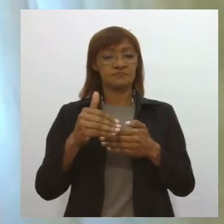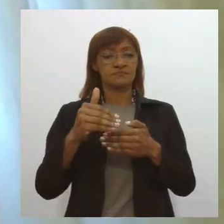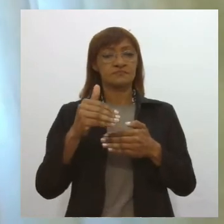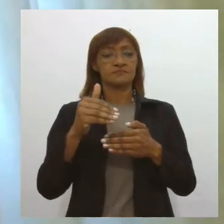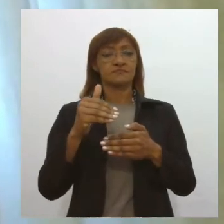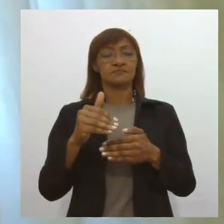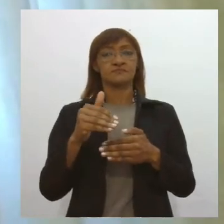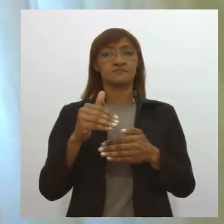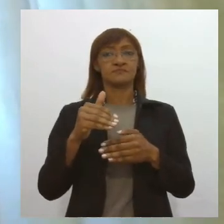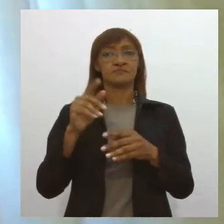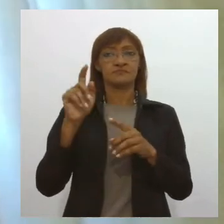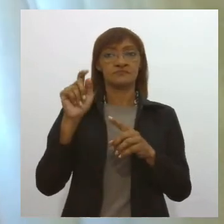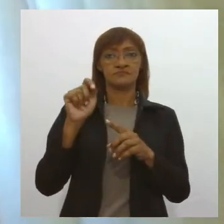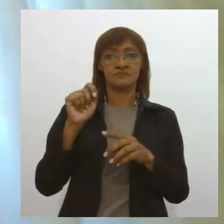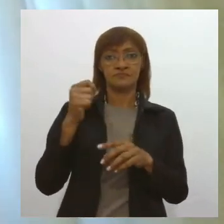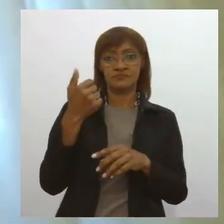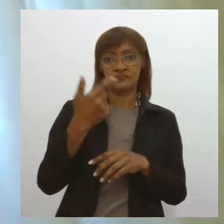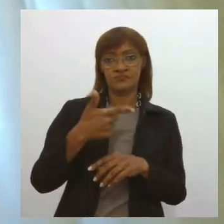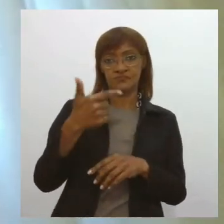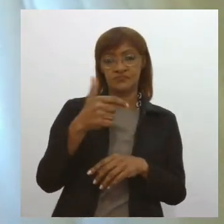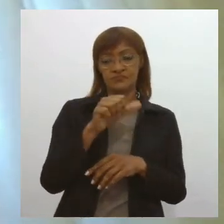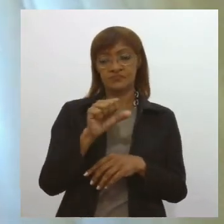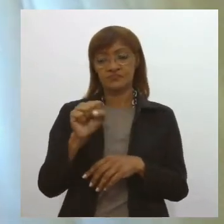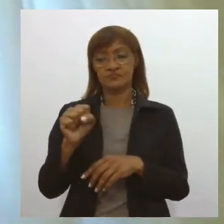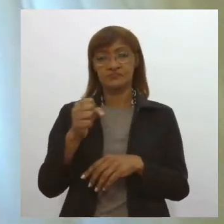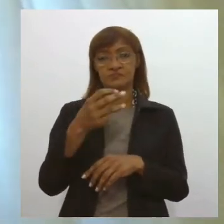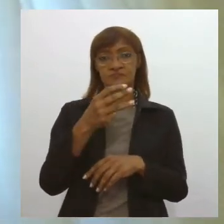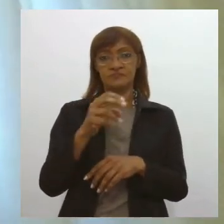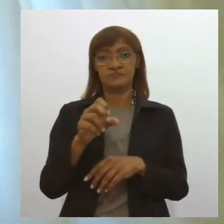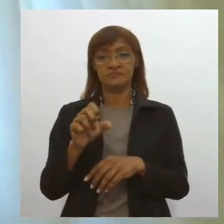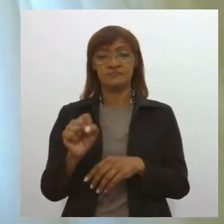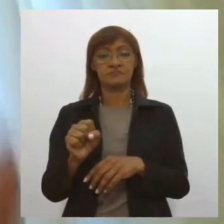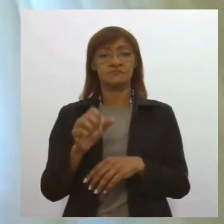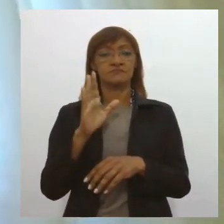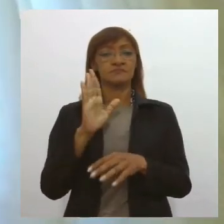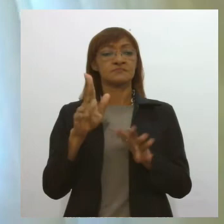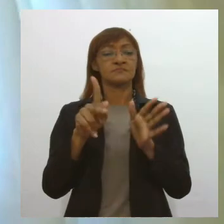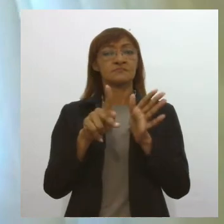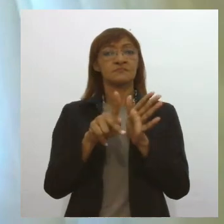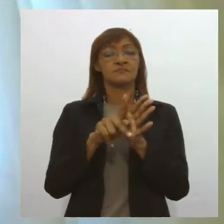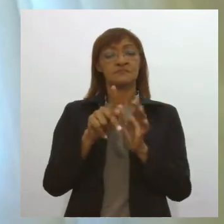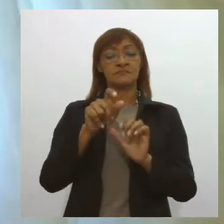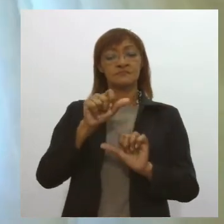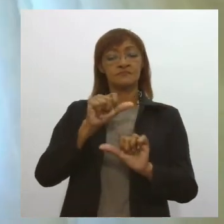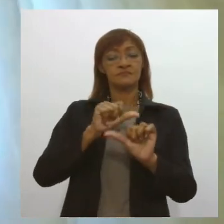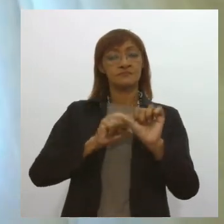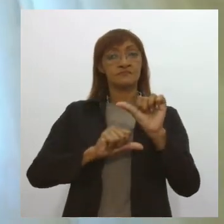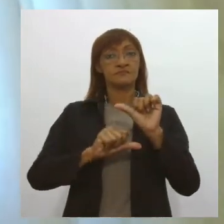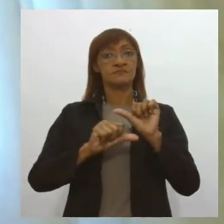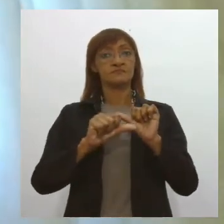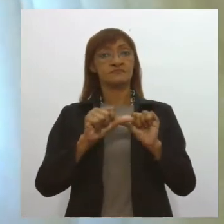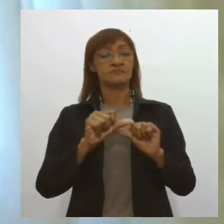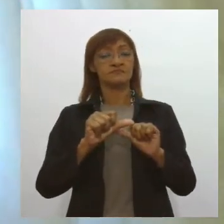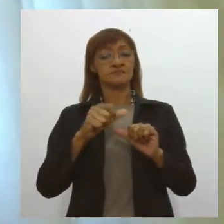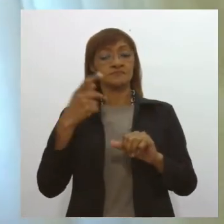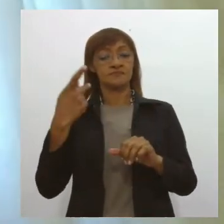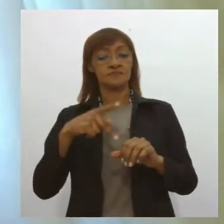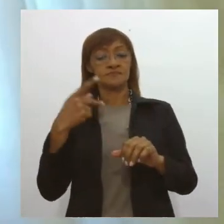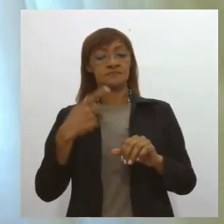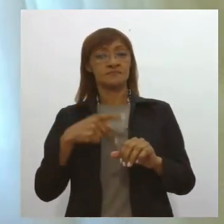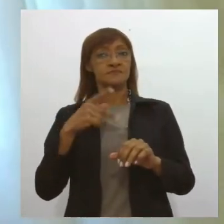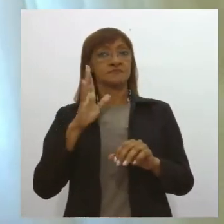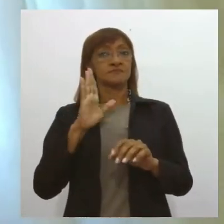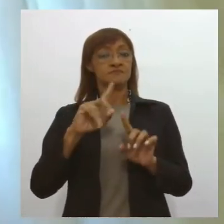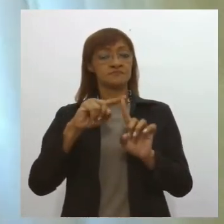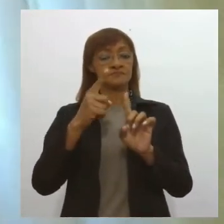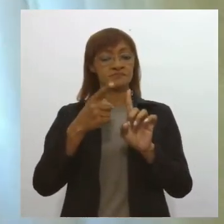do segundo, terceiro trimestre, devido às próprias modificações fisiológicas mesmo que a gravidez ela já